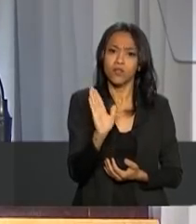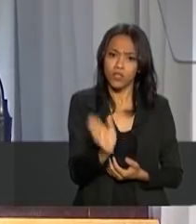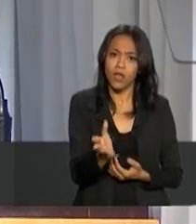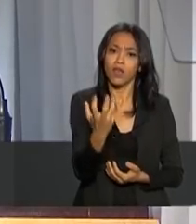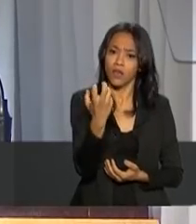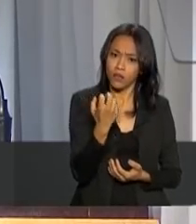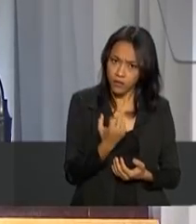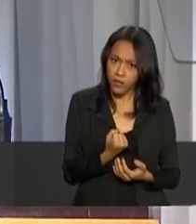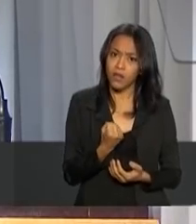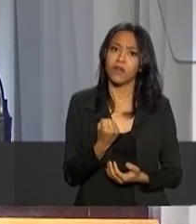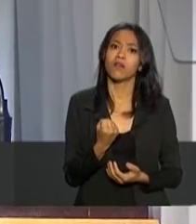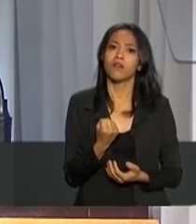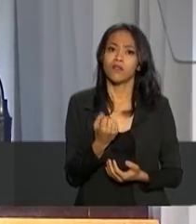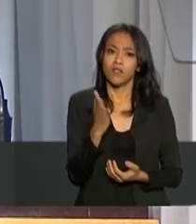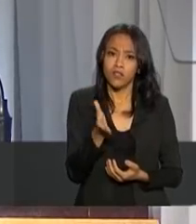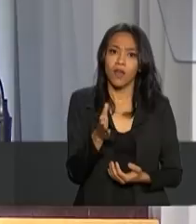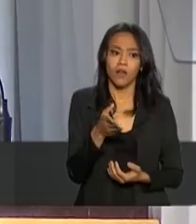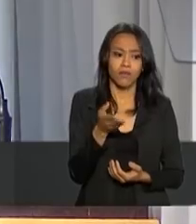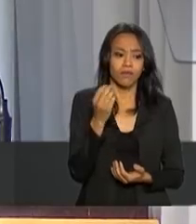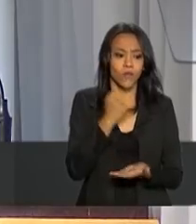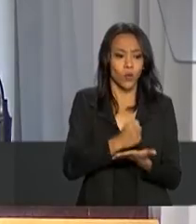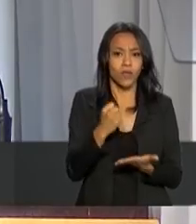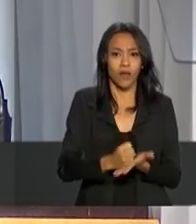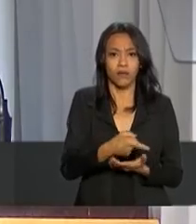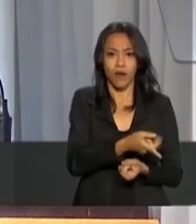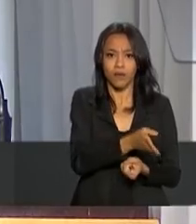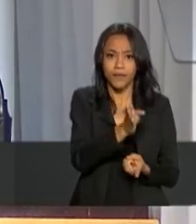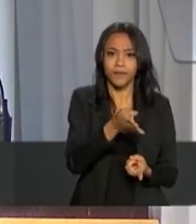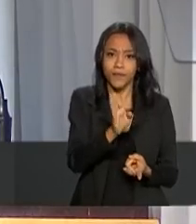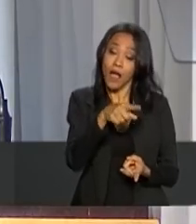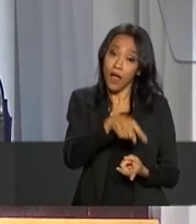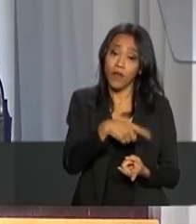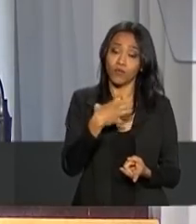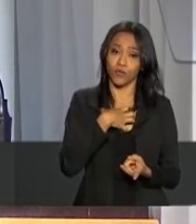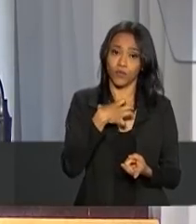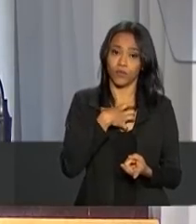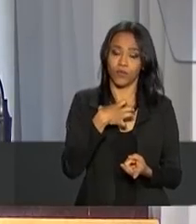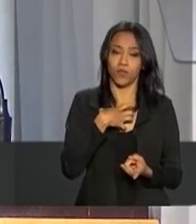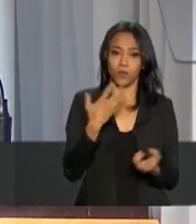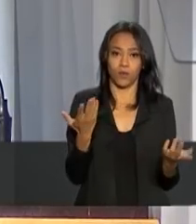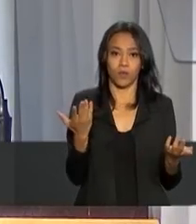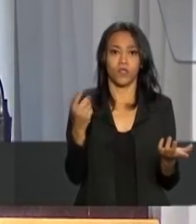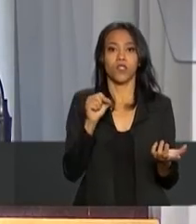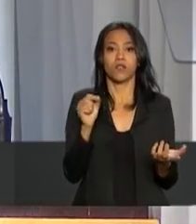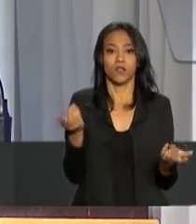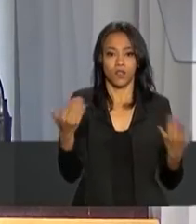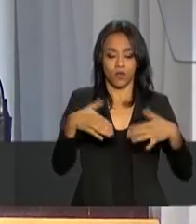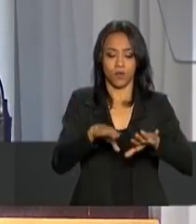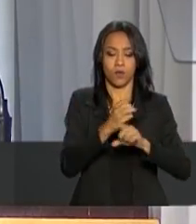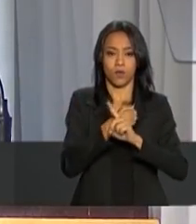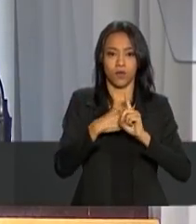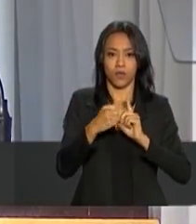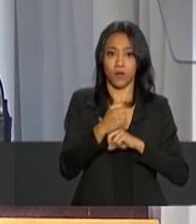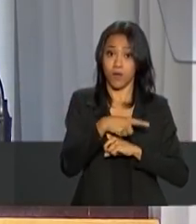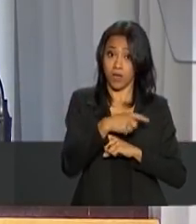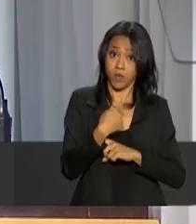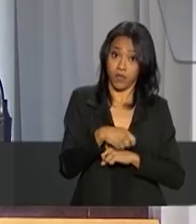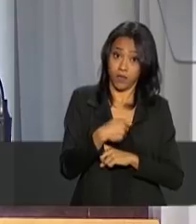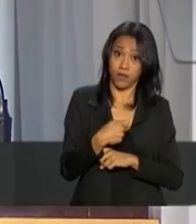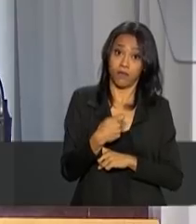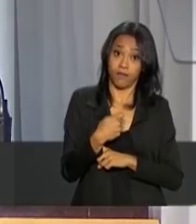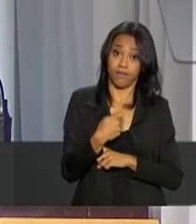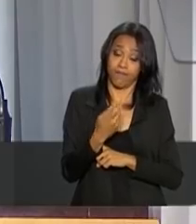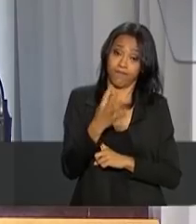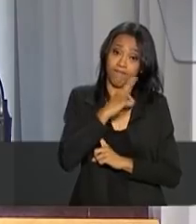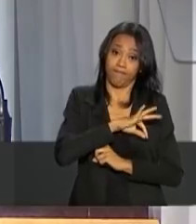locais, trabalhar em bancos, etc., né? Que esta é a forma de inclusão social, porque o sujeito precisa começar a ganhar, porque o ideal